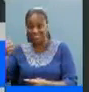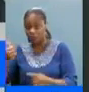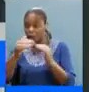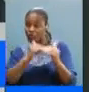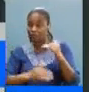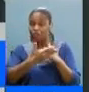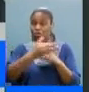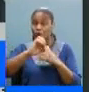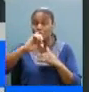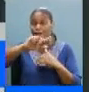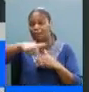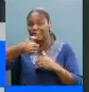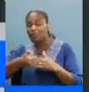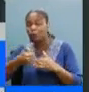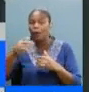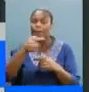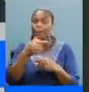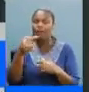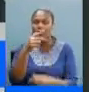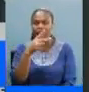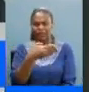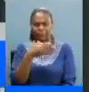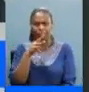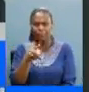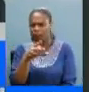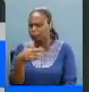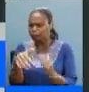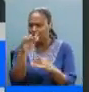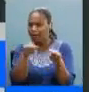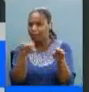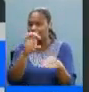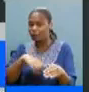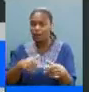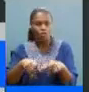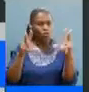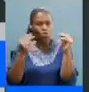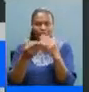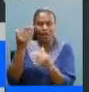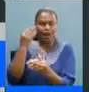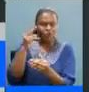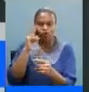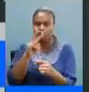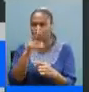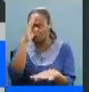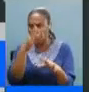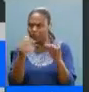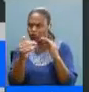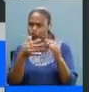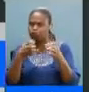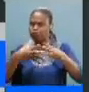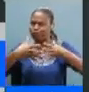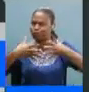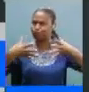menos 4.127 ocorrências a nível nacional. Nunca antes se verificou uma diminuição tão